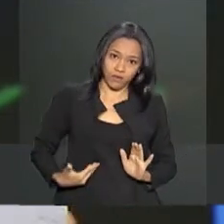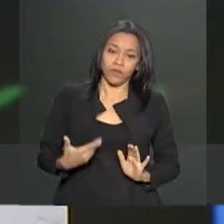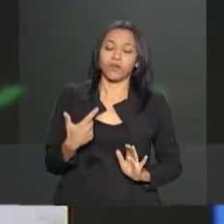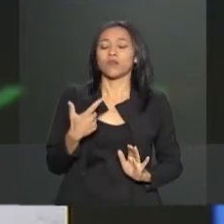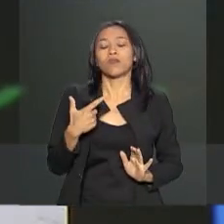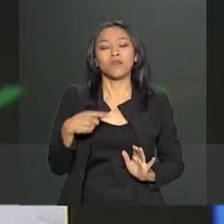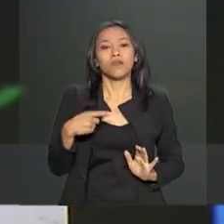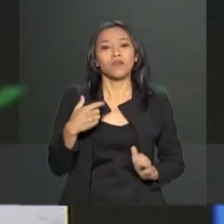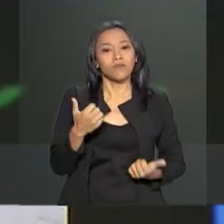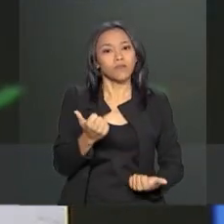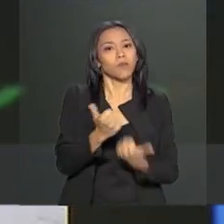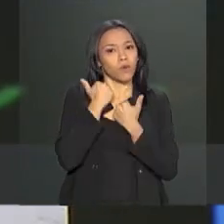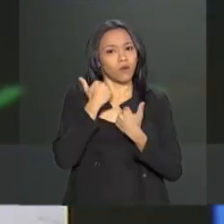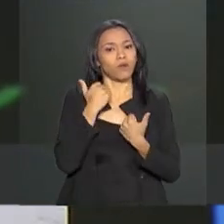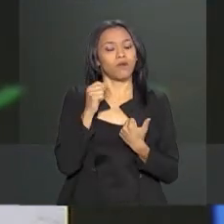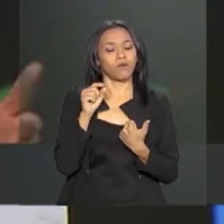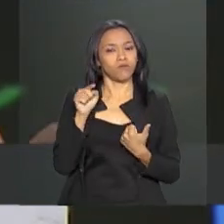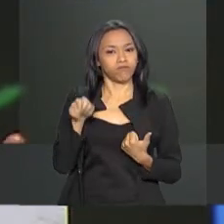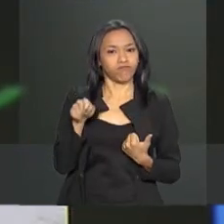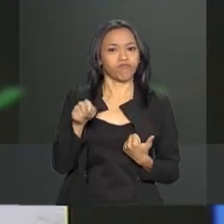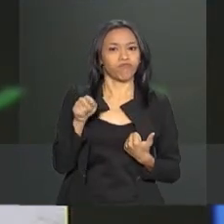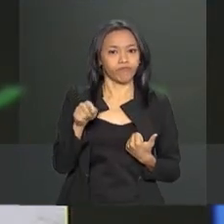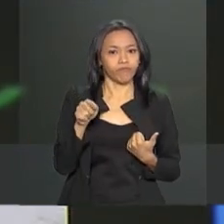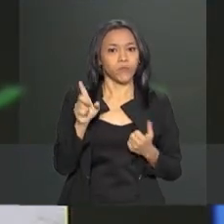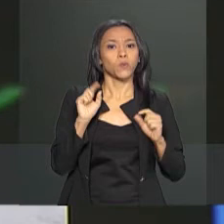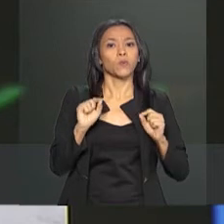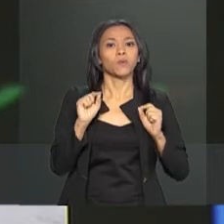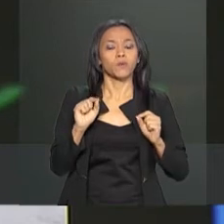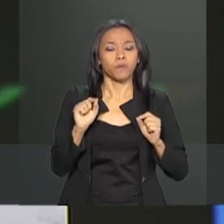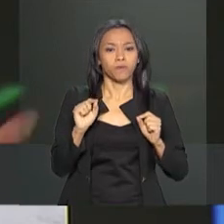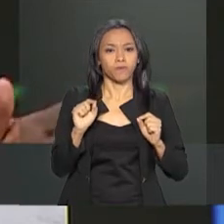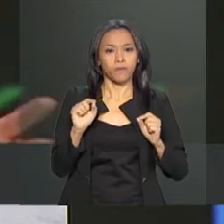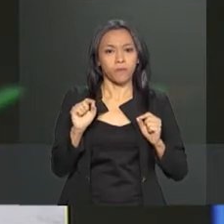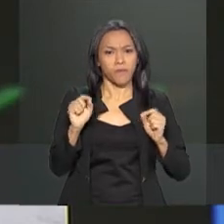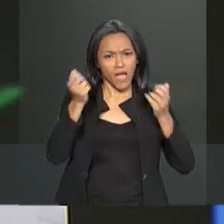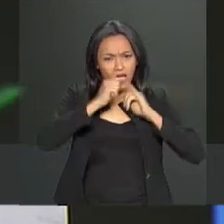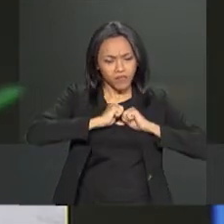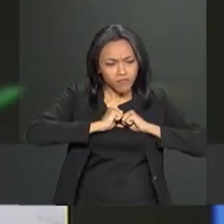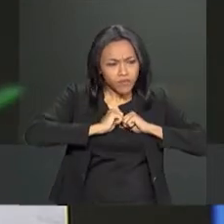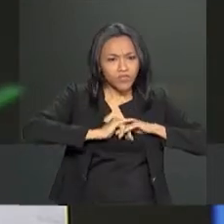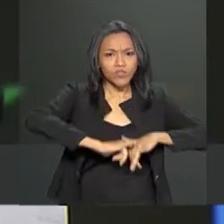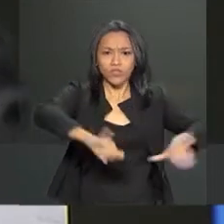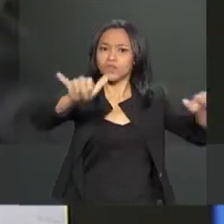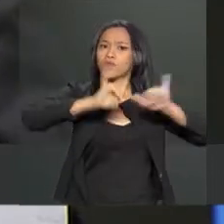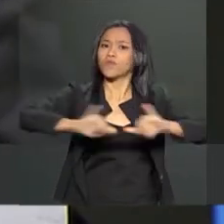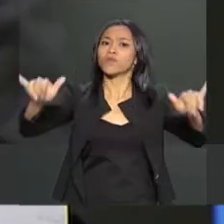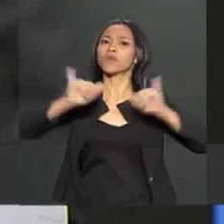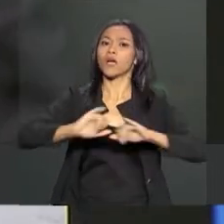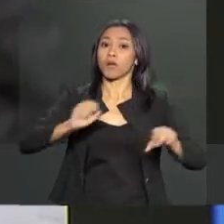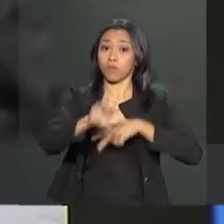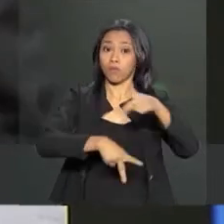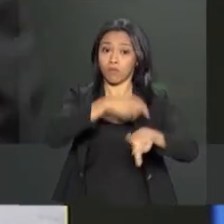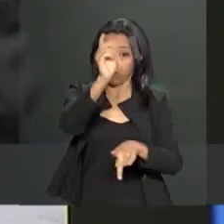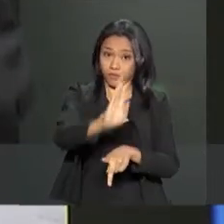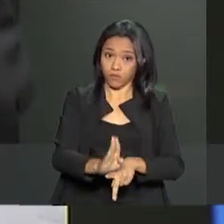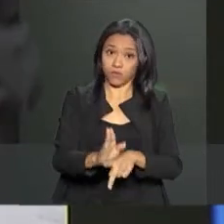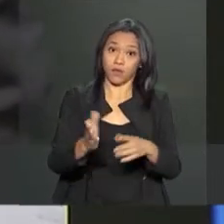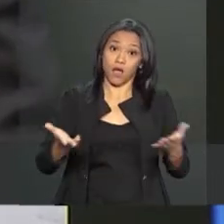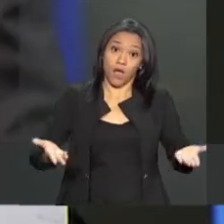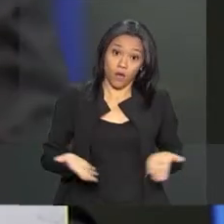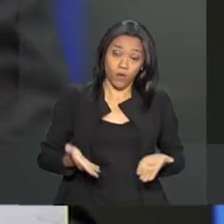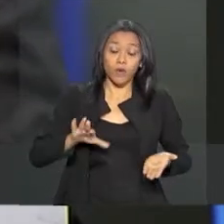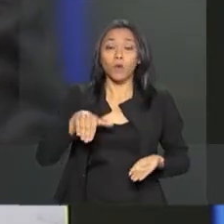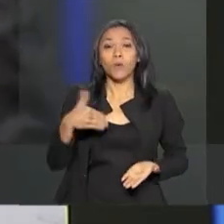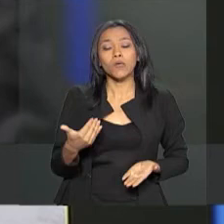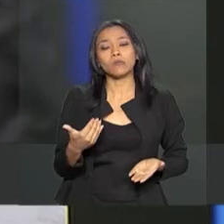ajudaram enormemente o convencimento de todos os brasileiros. Agora, quando